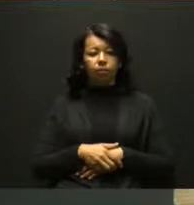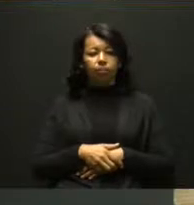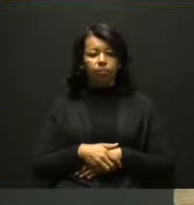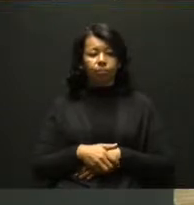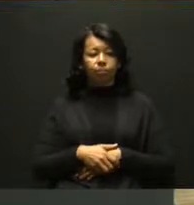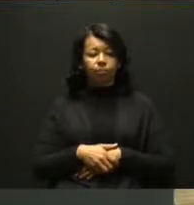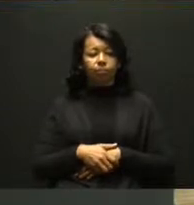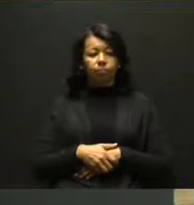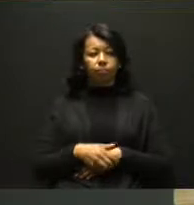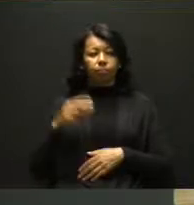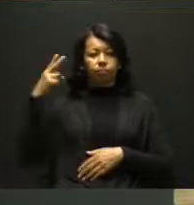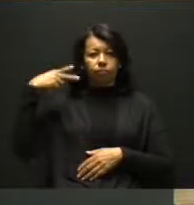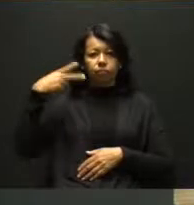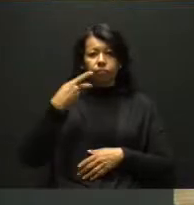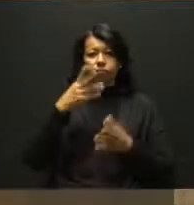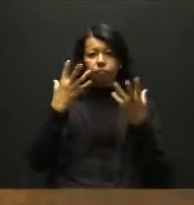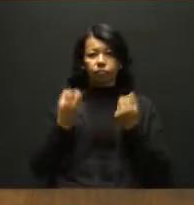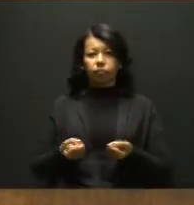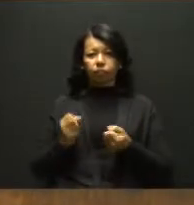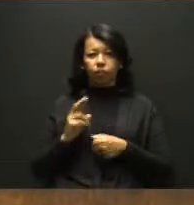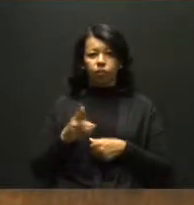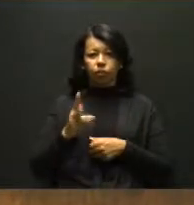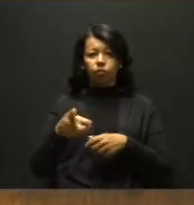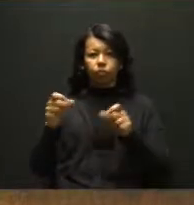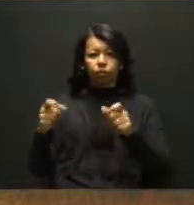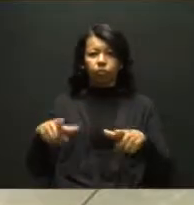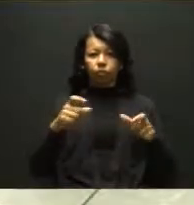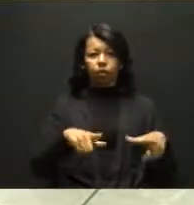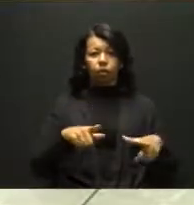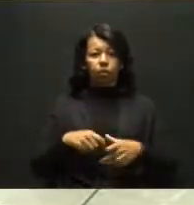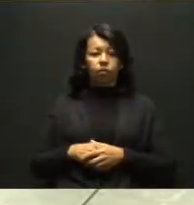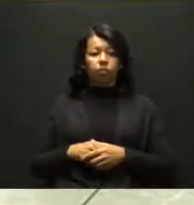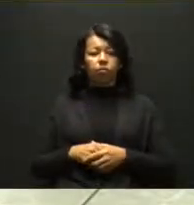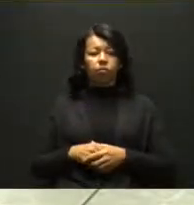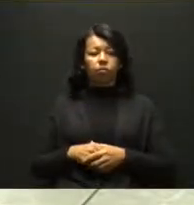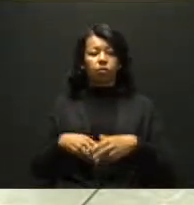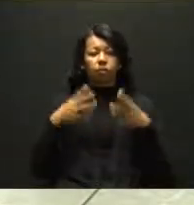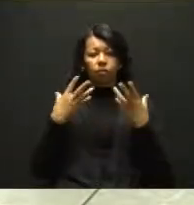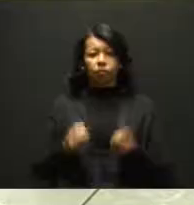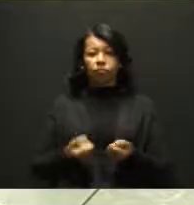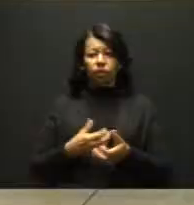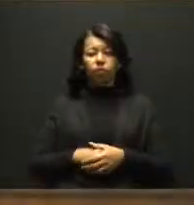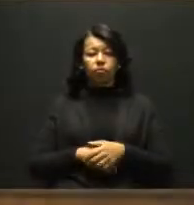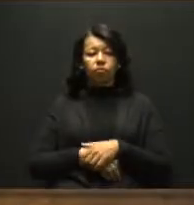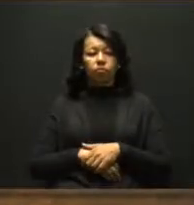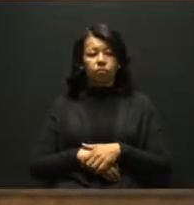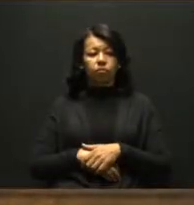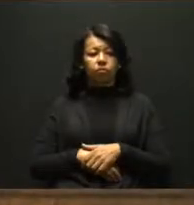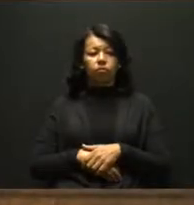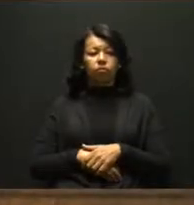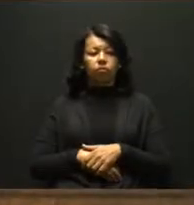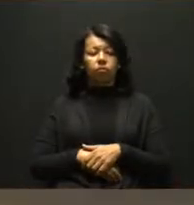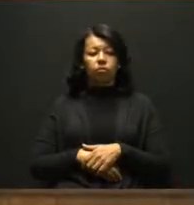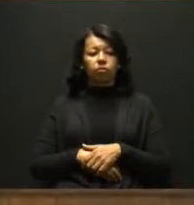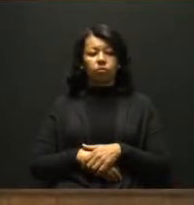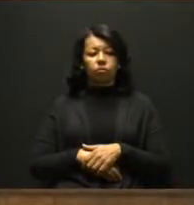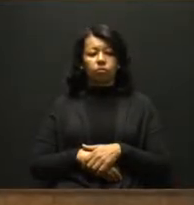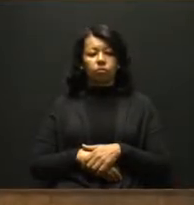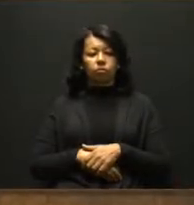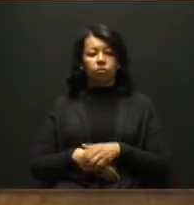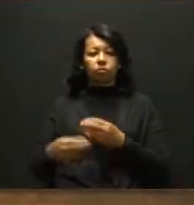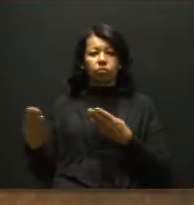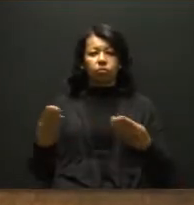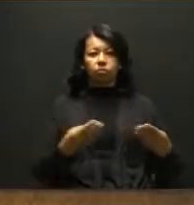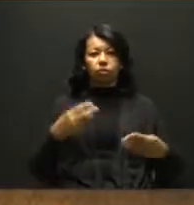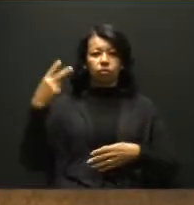os vereadores que forem pela aprovação permanece como se encontra aprovado o vereador